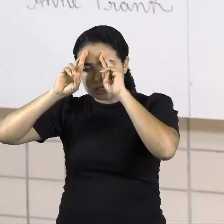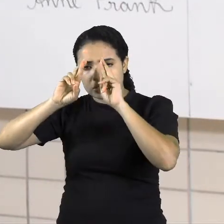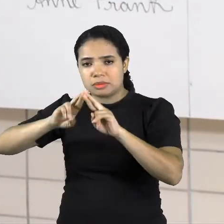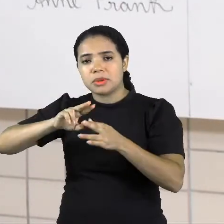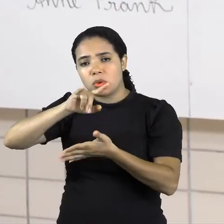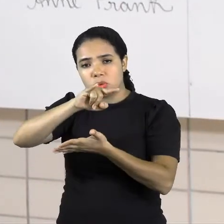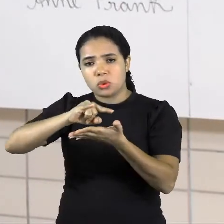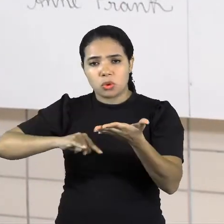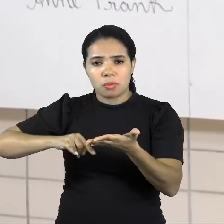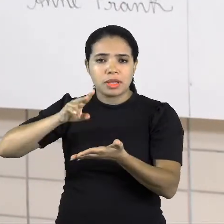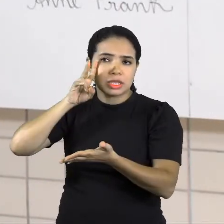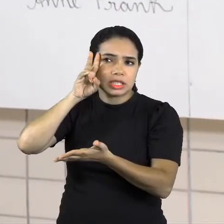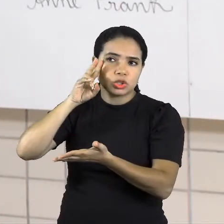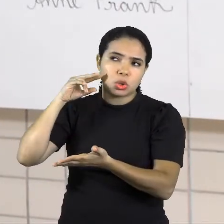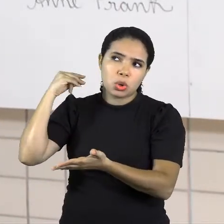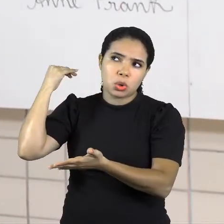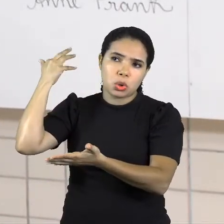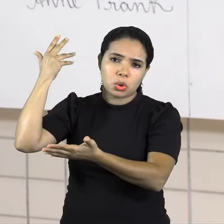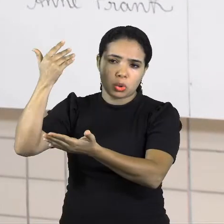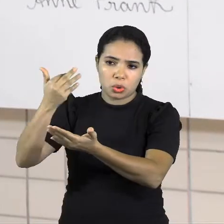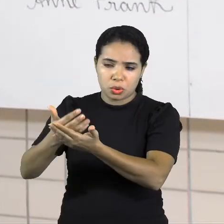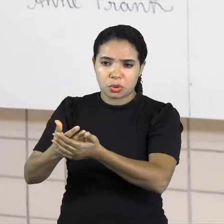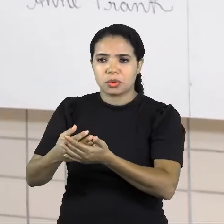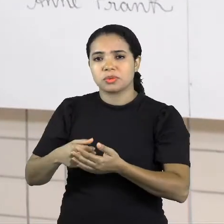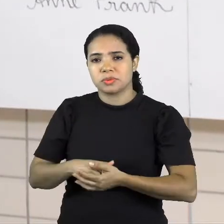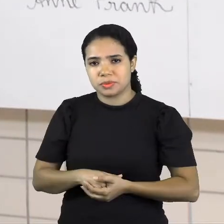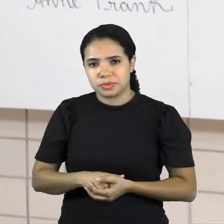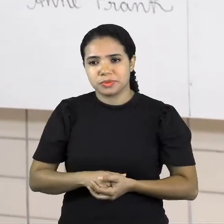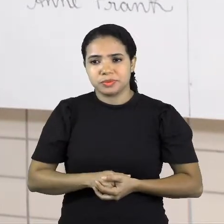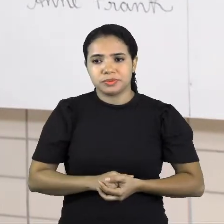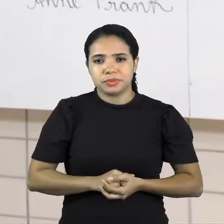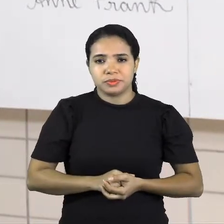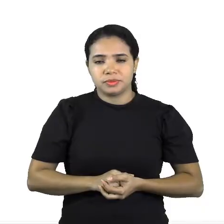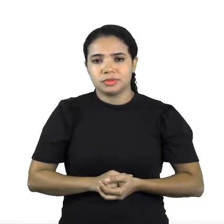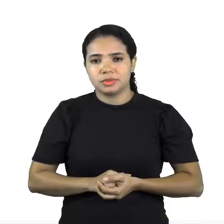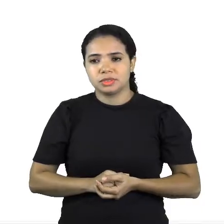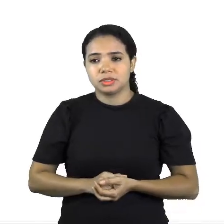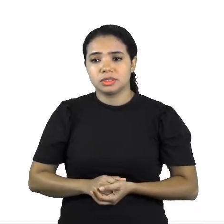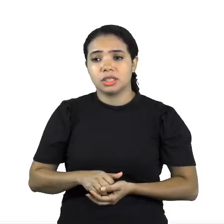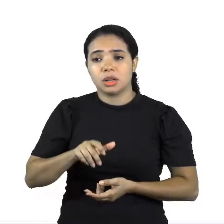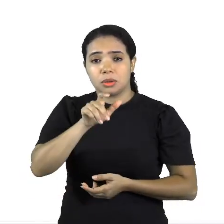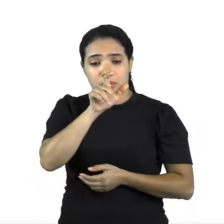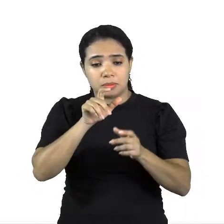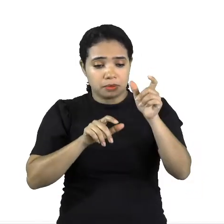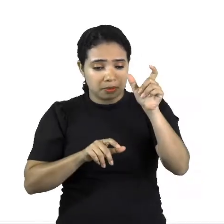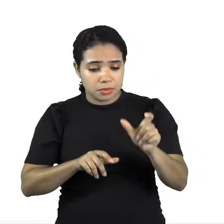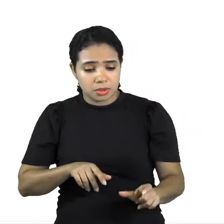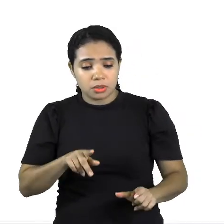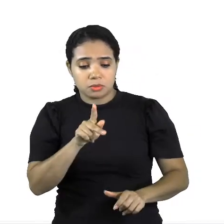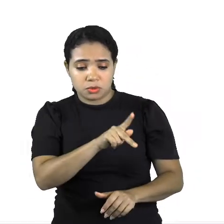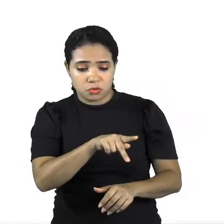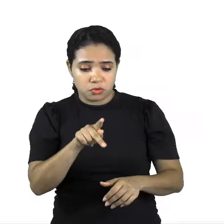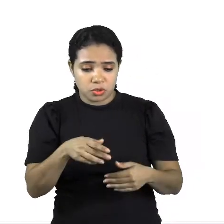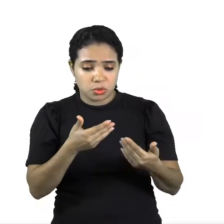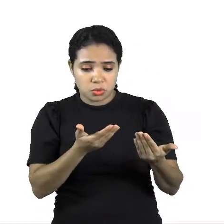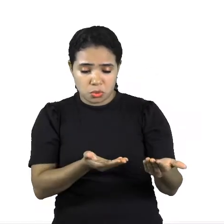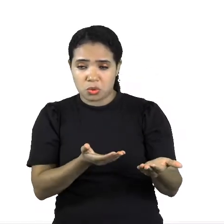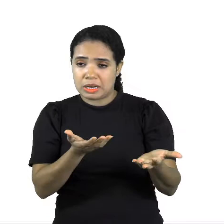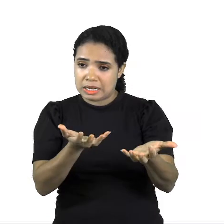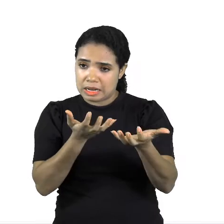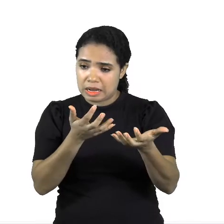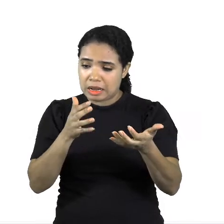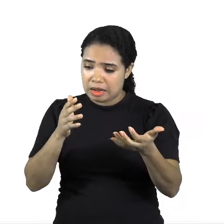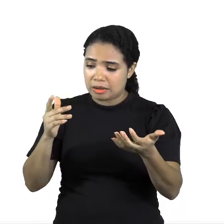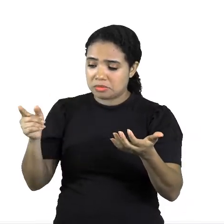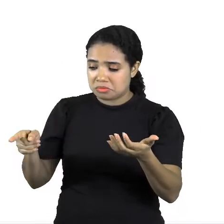histórico confessional também. Para os professores que querem aproximar os alunos